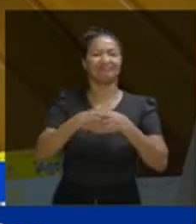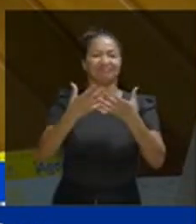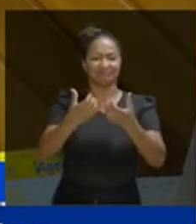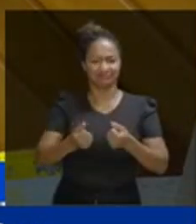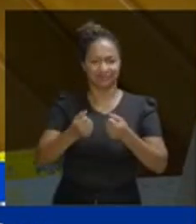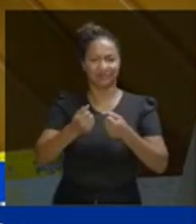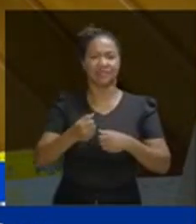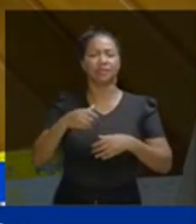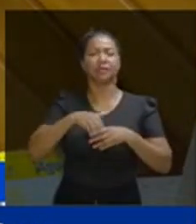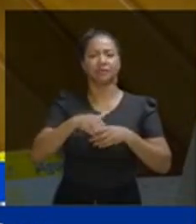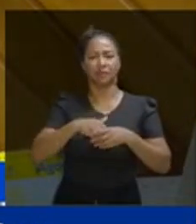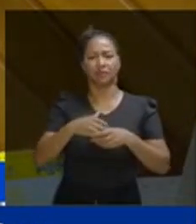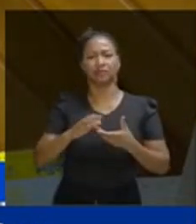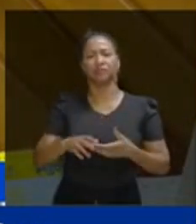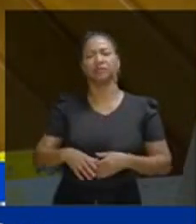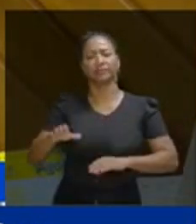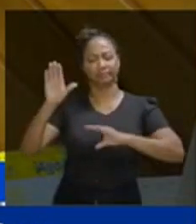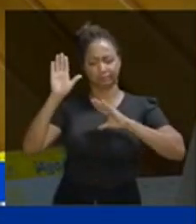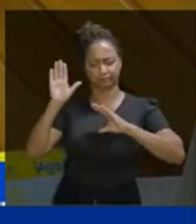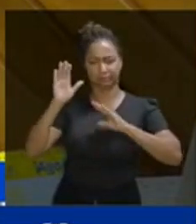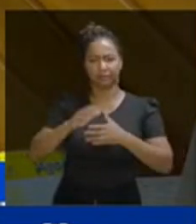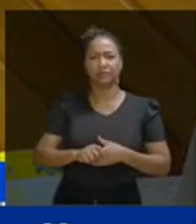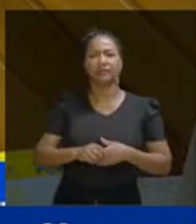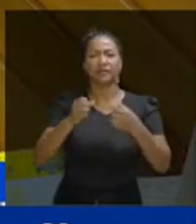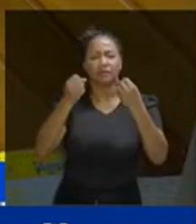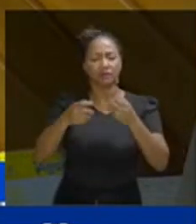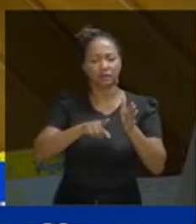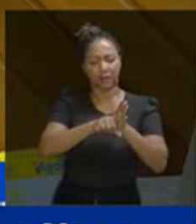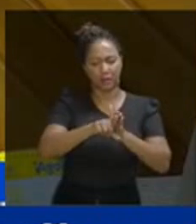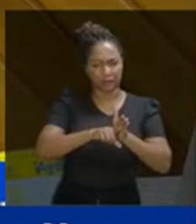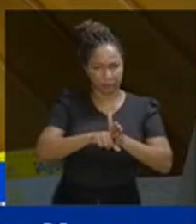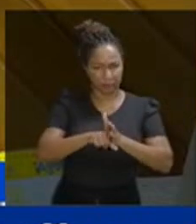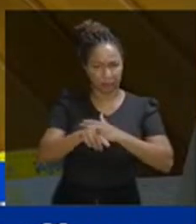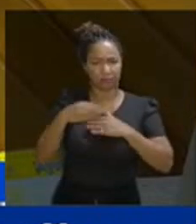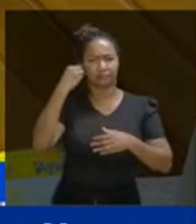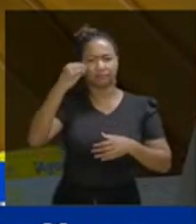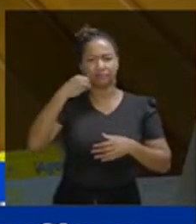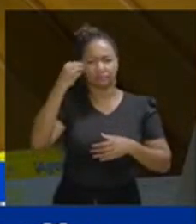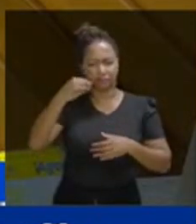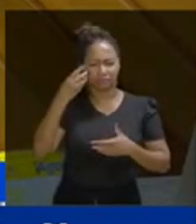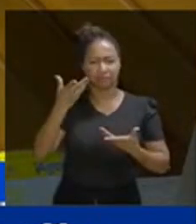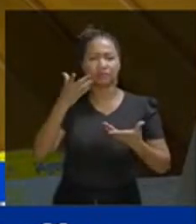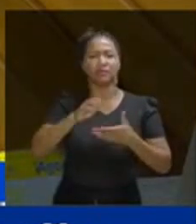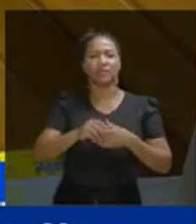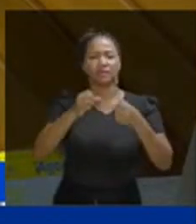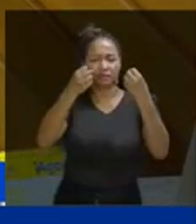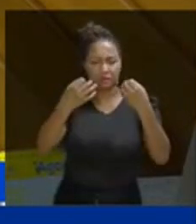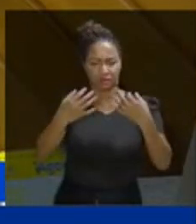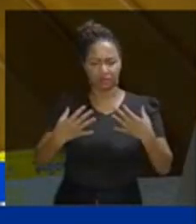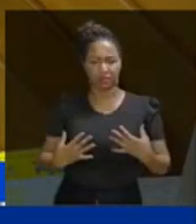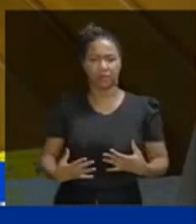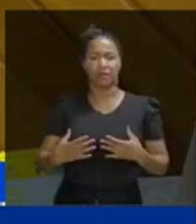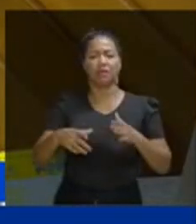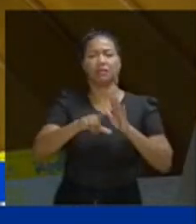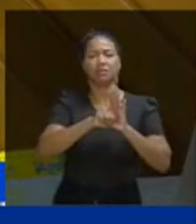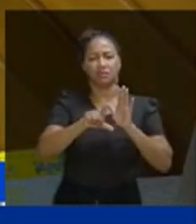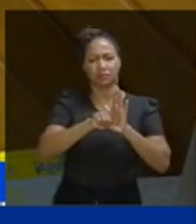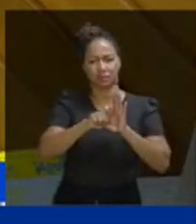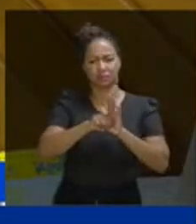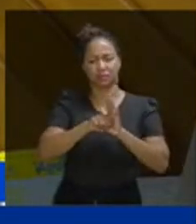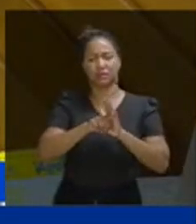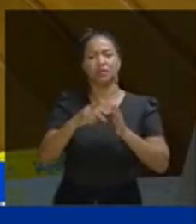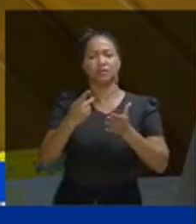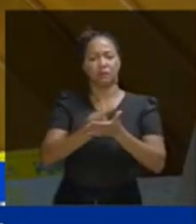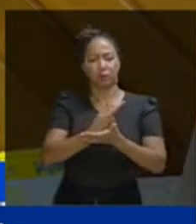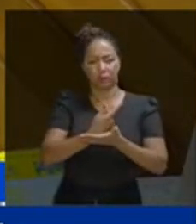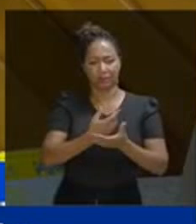conquistados. Dentro dessas perspectivas, é que se verifica que a observância da literalidade do dispositivo em comento, na situação